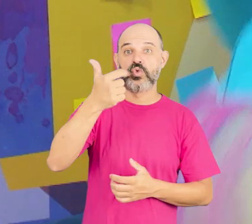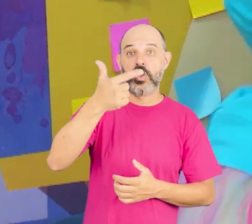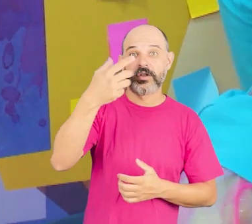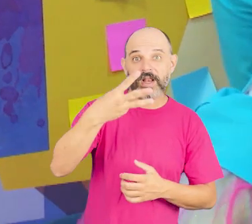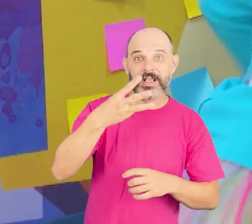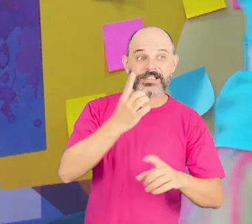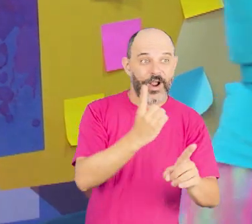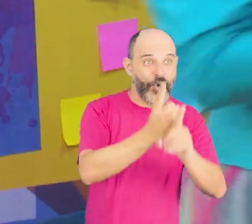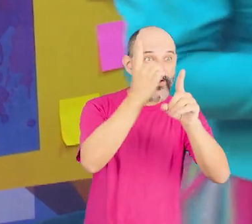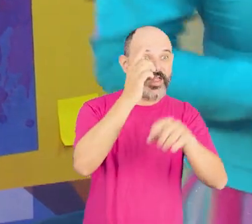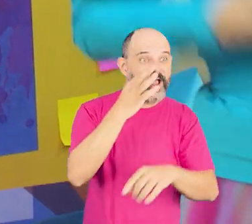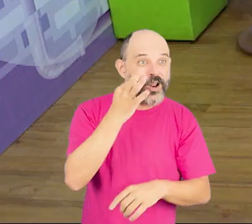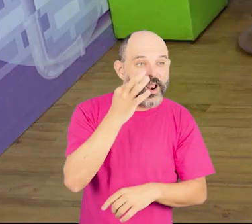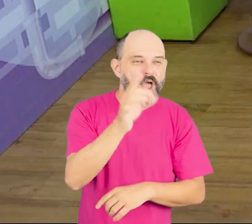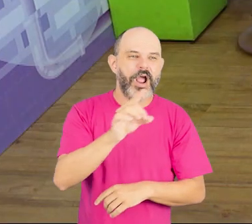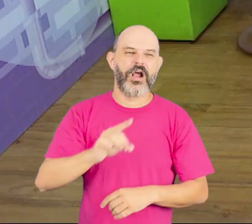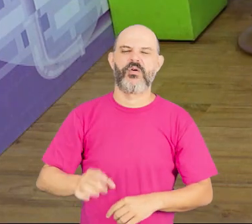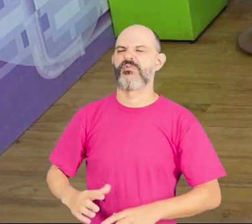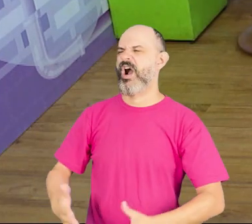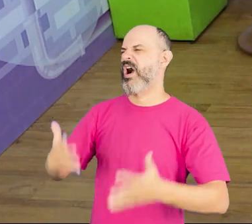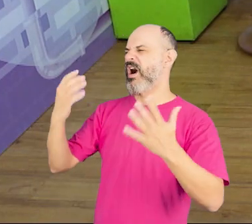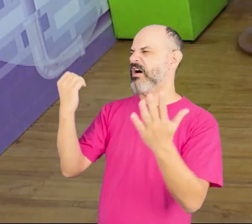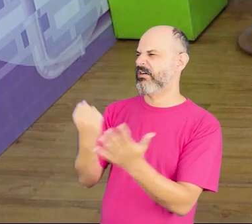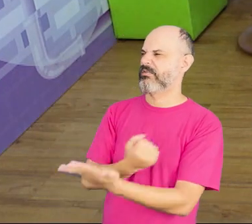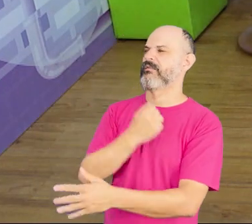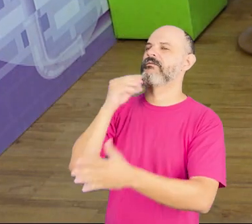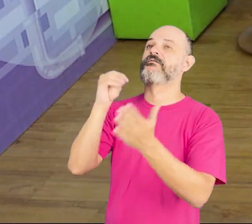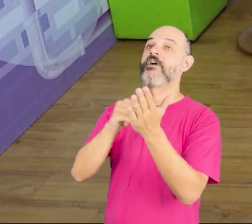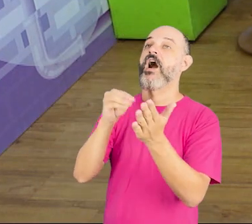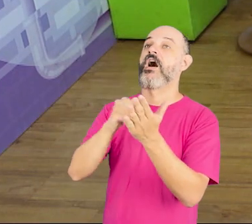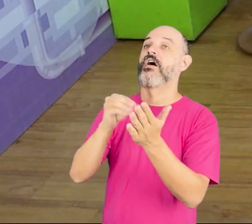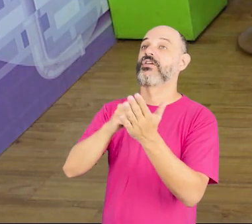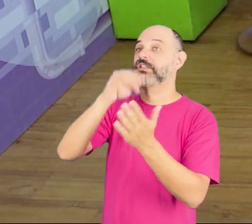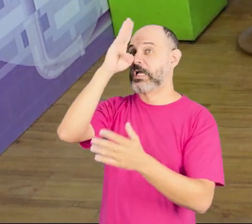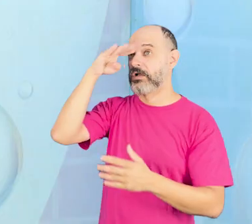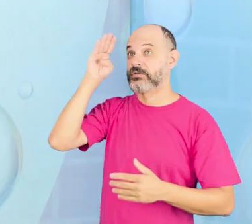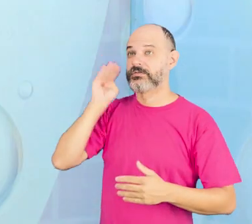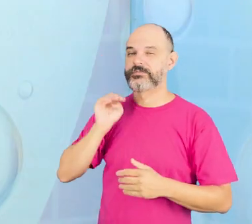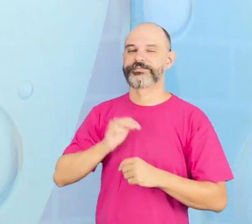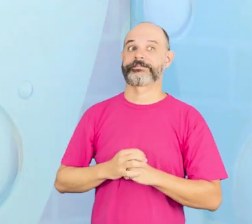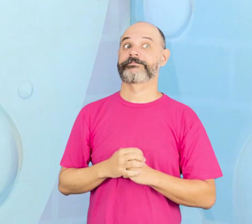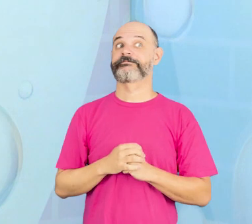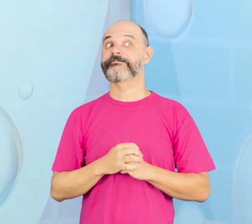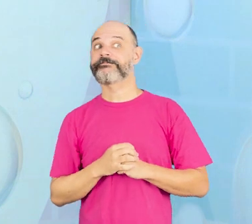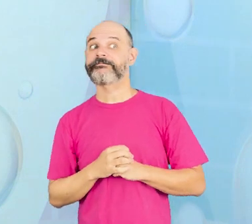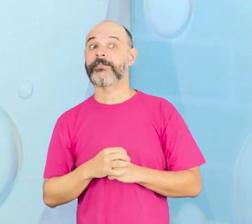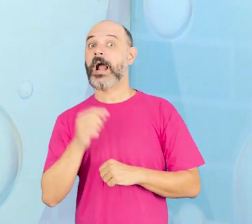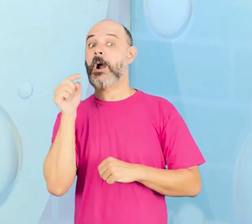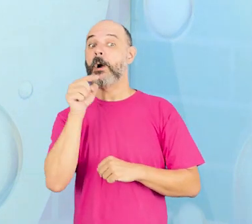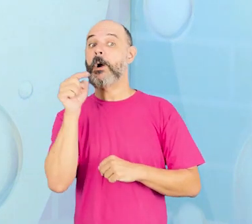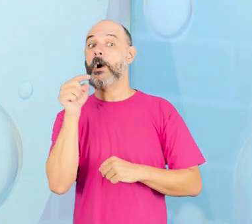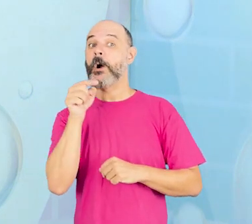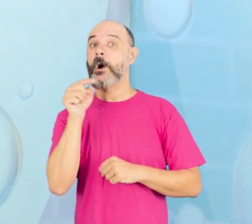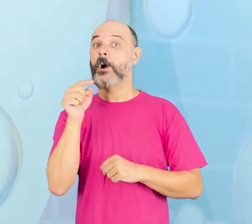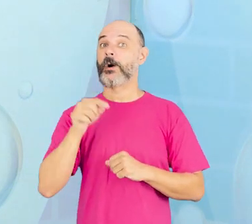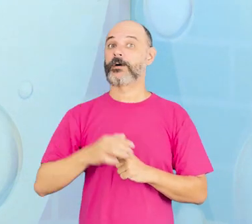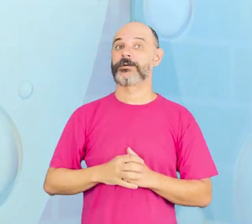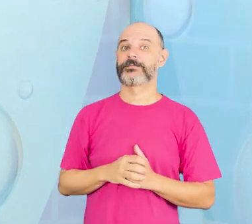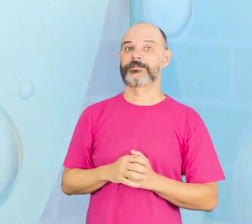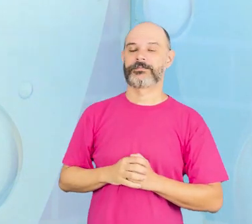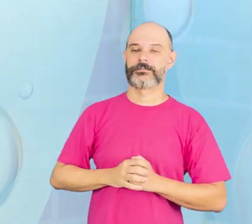Seis, achei você, Léo! Ah, me achou! Só falta a doutora Helga! Ô, Léo, olha aqui!